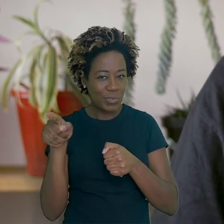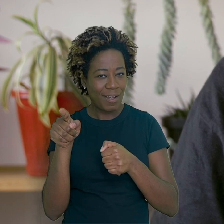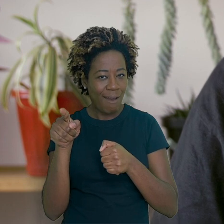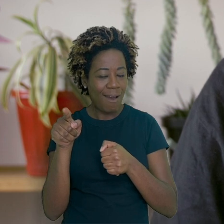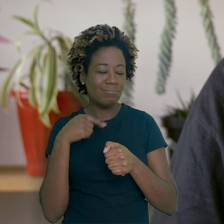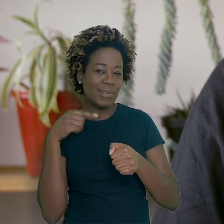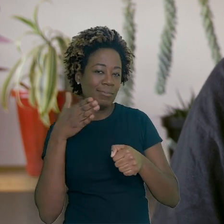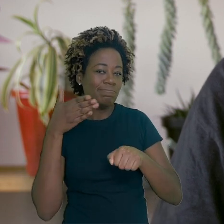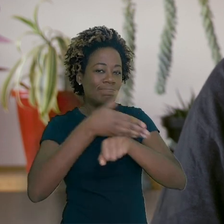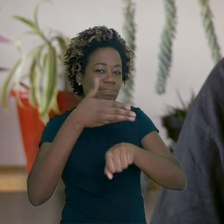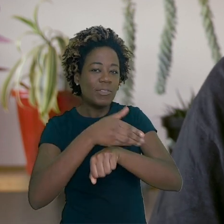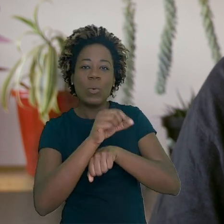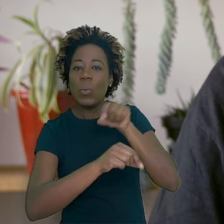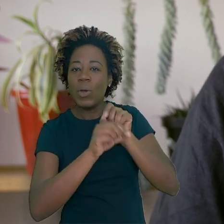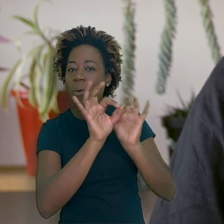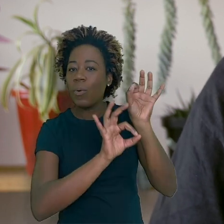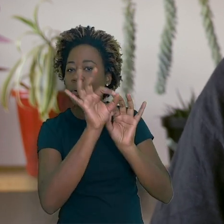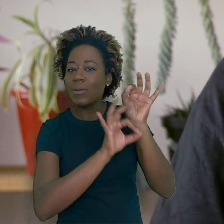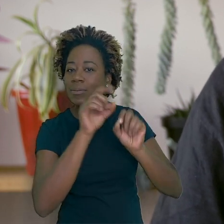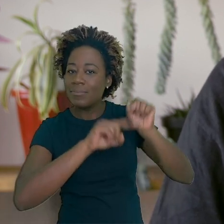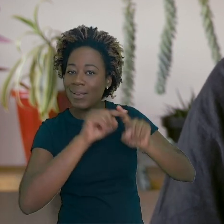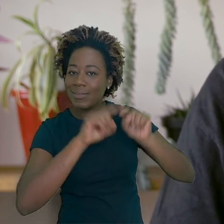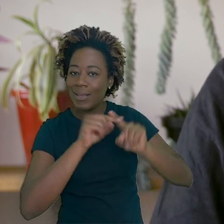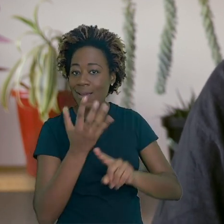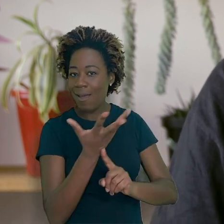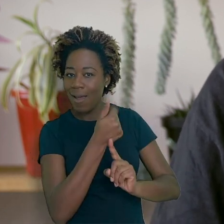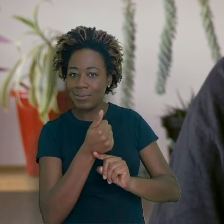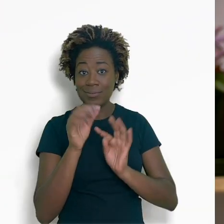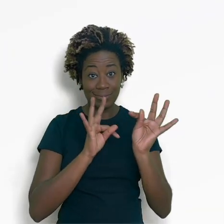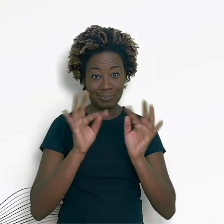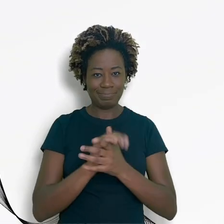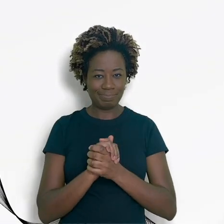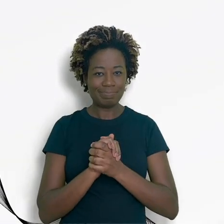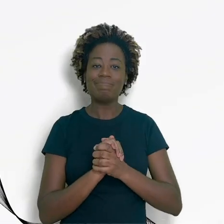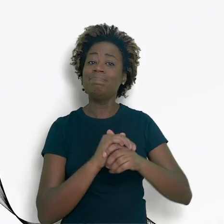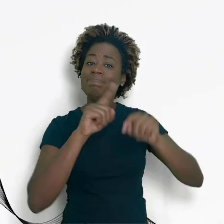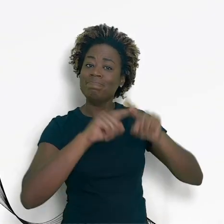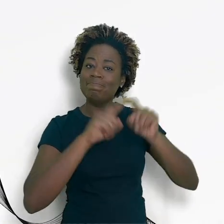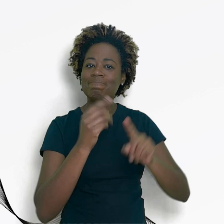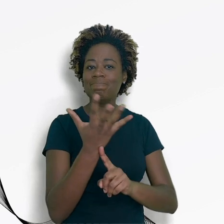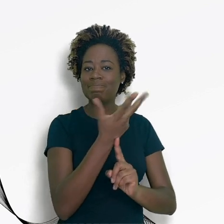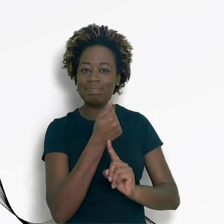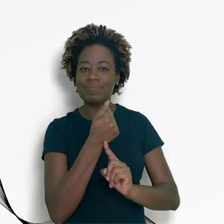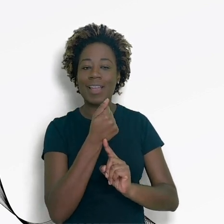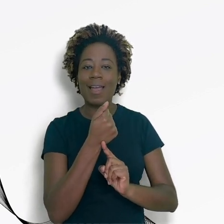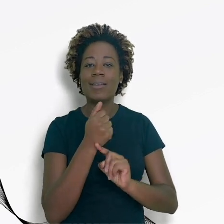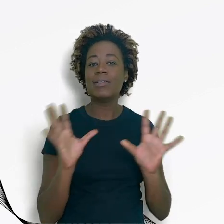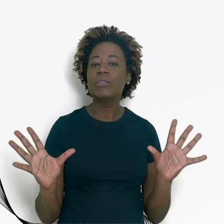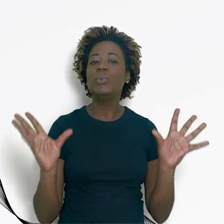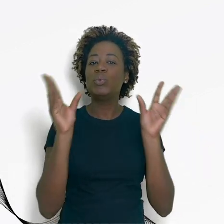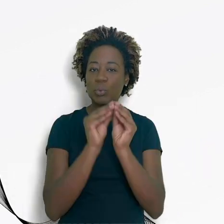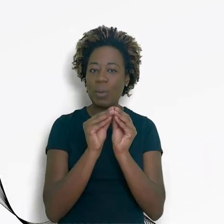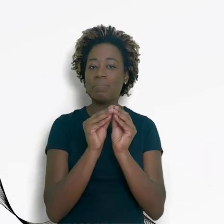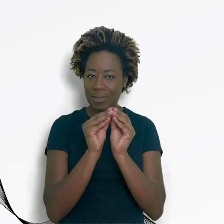se aventurar na parte mais difícil, que é organizar os seus materiais artísticos e técnicos. Material artístico. Sinopse é a síntese